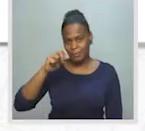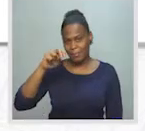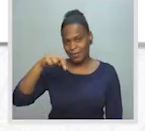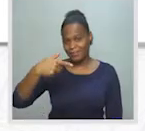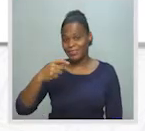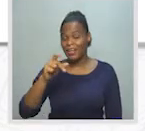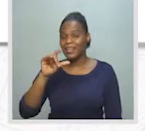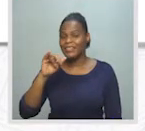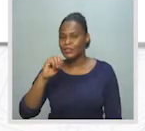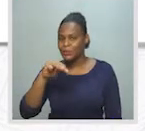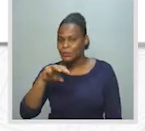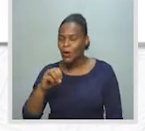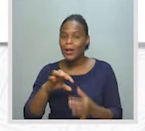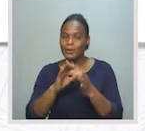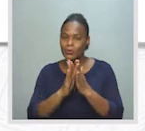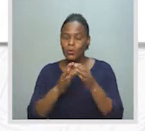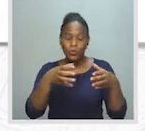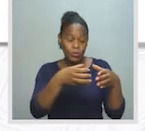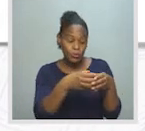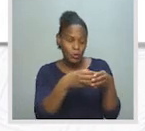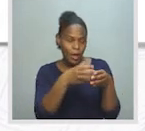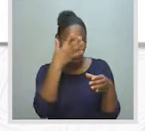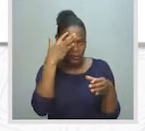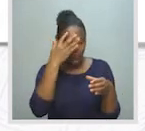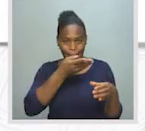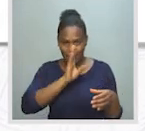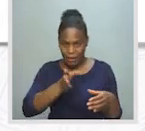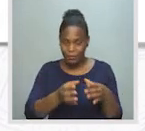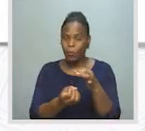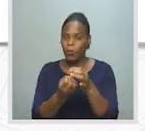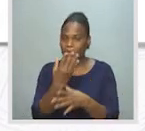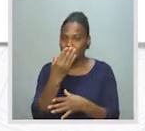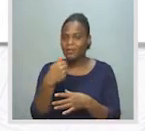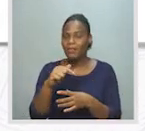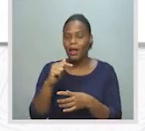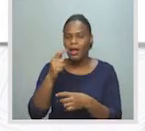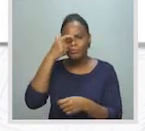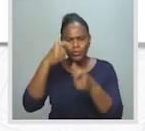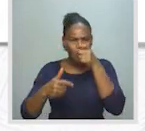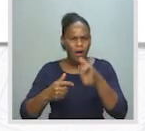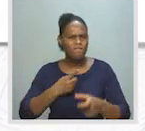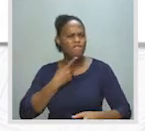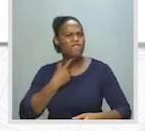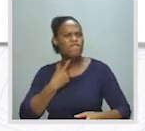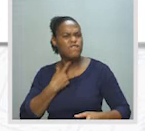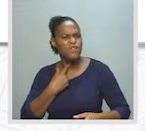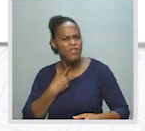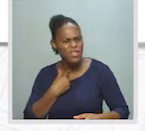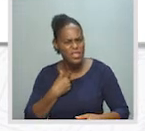É um conjunto de quê? De atitudes e práticas que tem a sua origem em